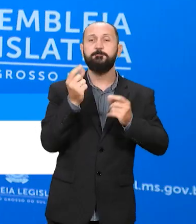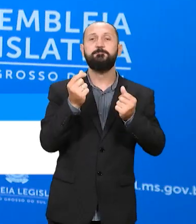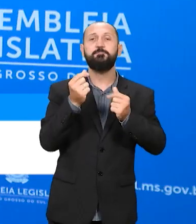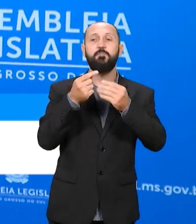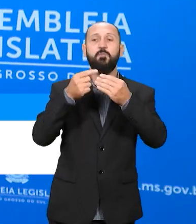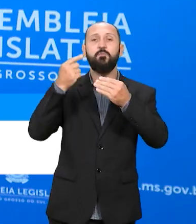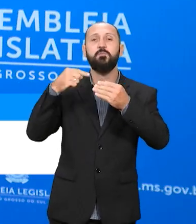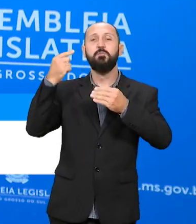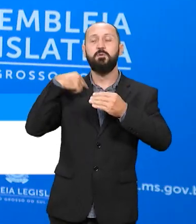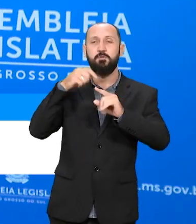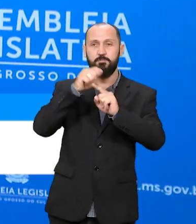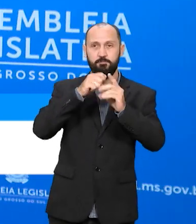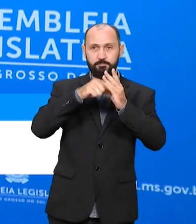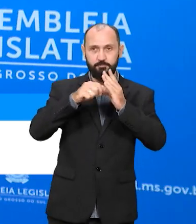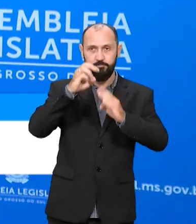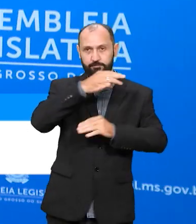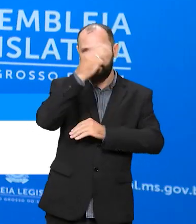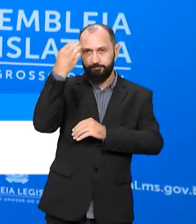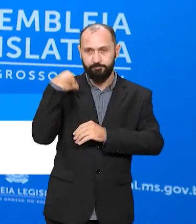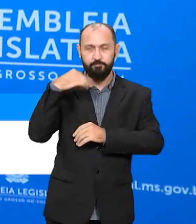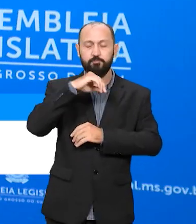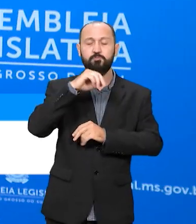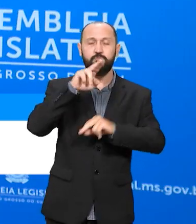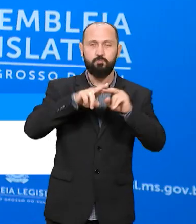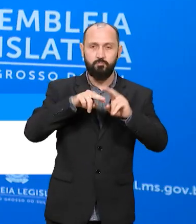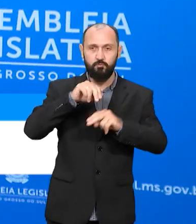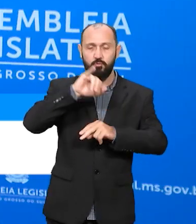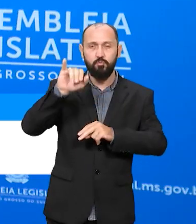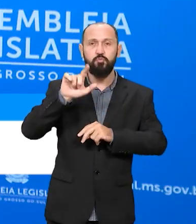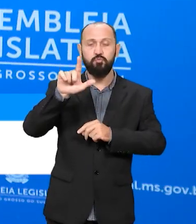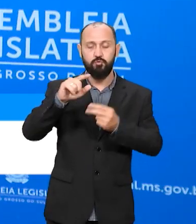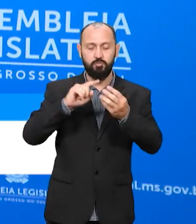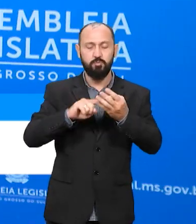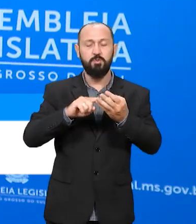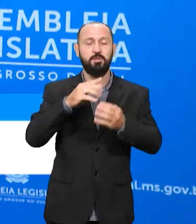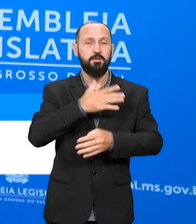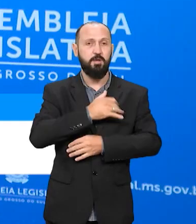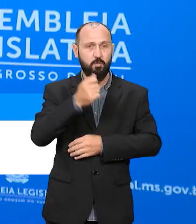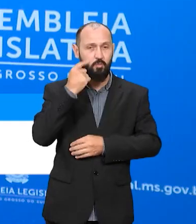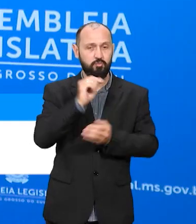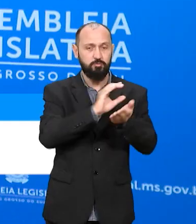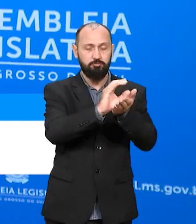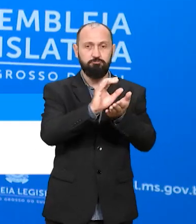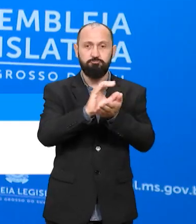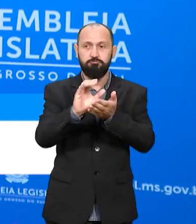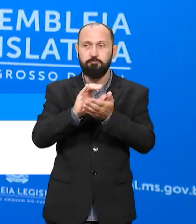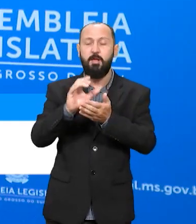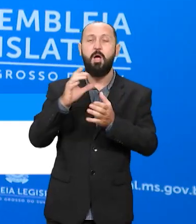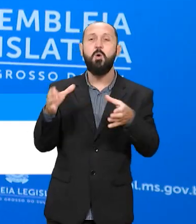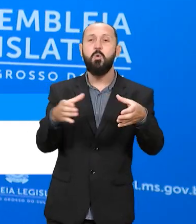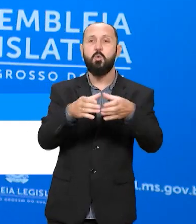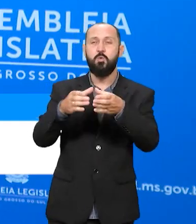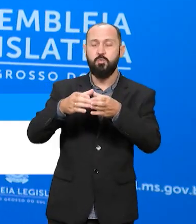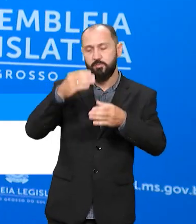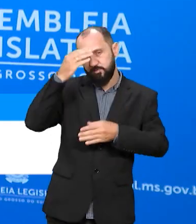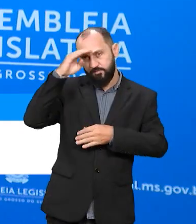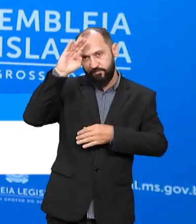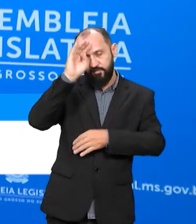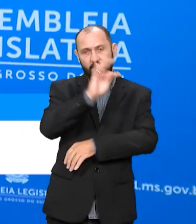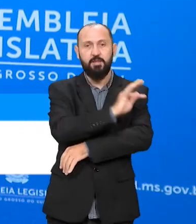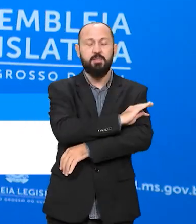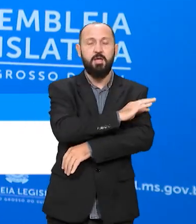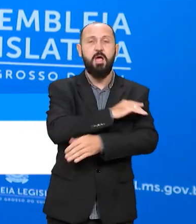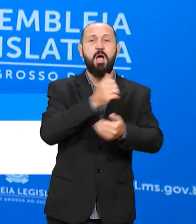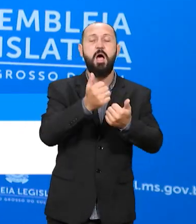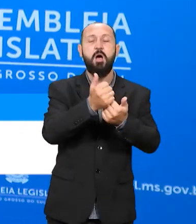enfermagem O valor é retroativo aos meses de maio junho julho e agosto e deve ser repassado aos enfermeiros